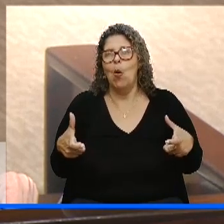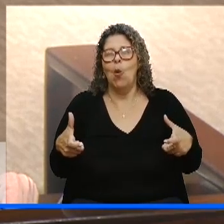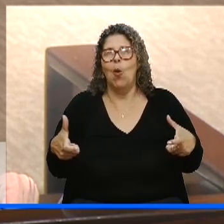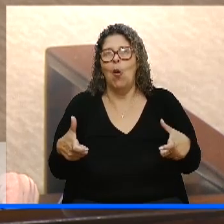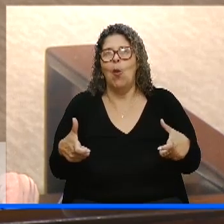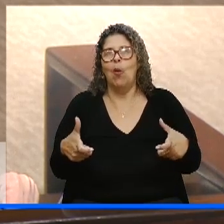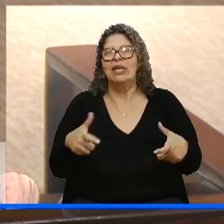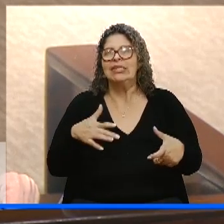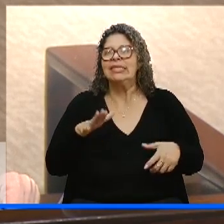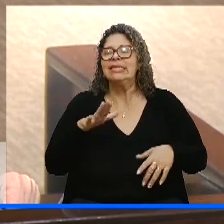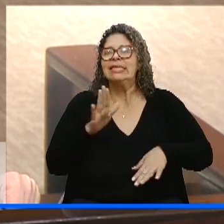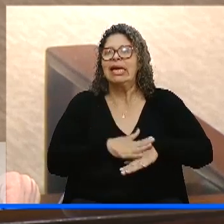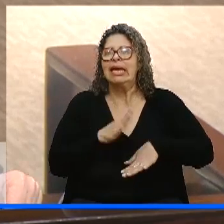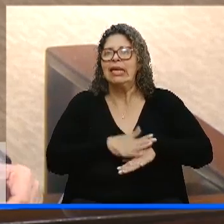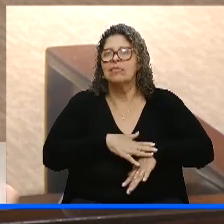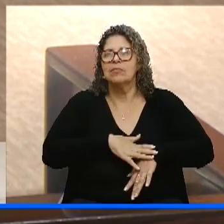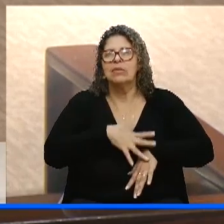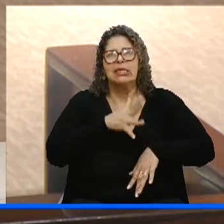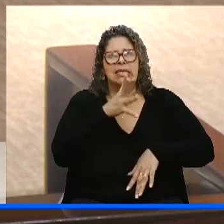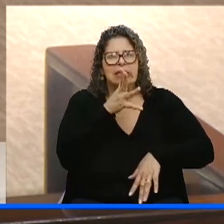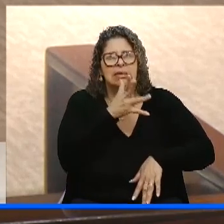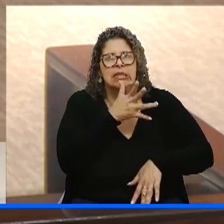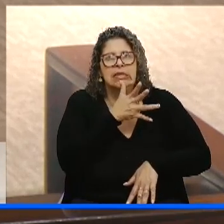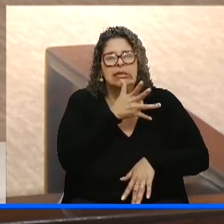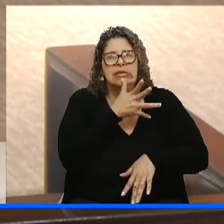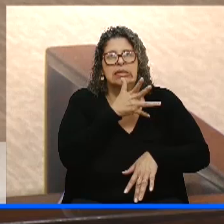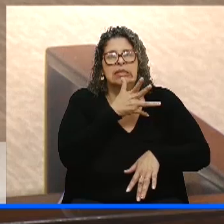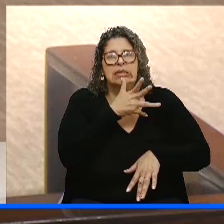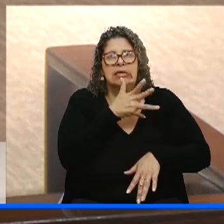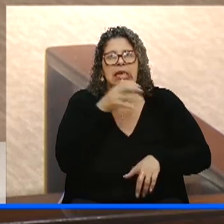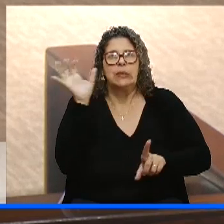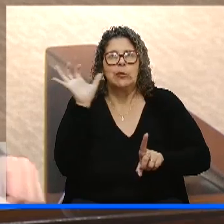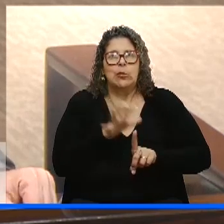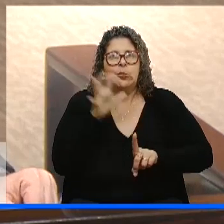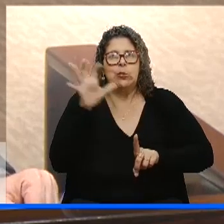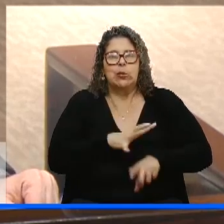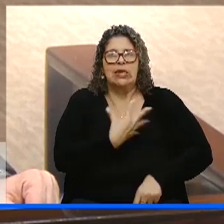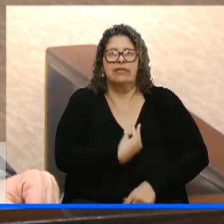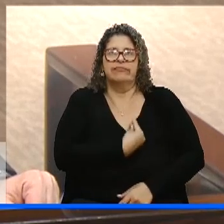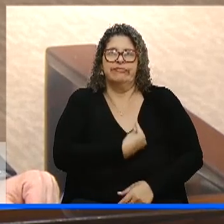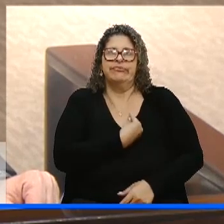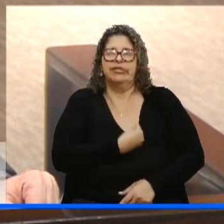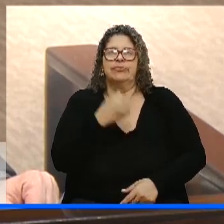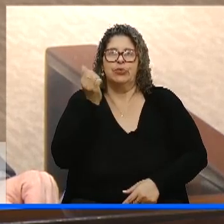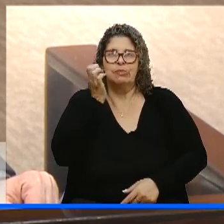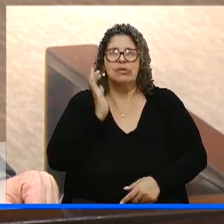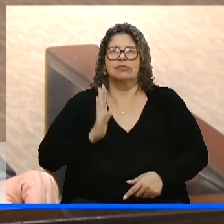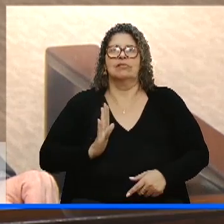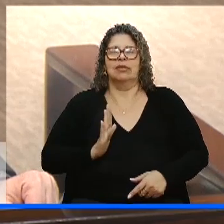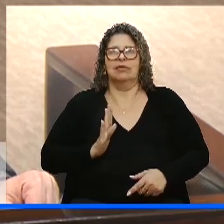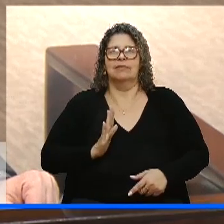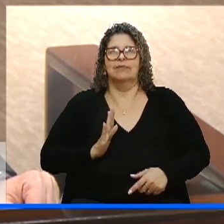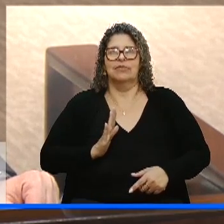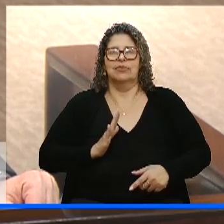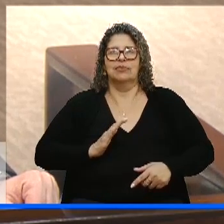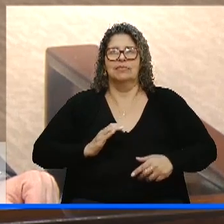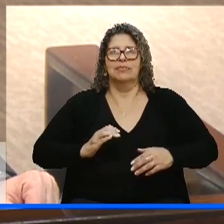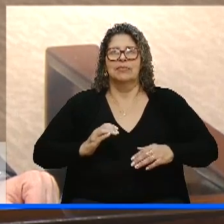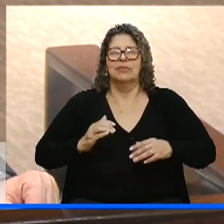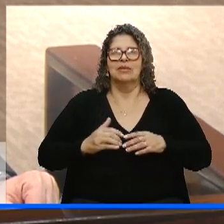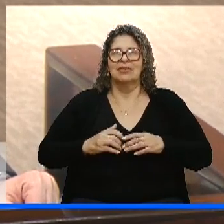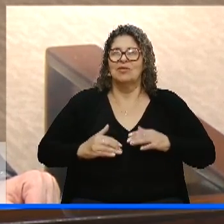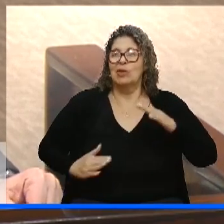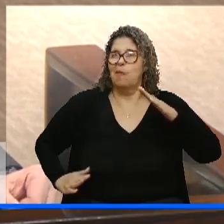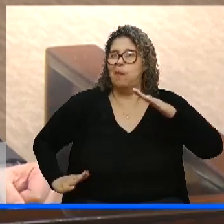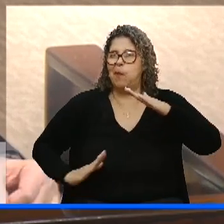duração desse tamanho de tempo impactando a vida dos brasileiros agora os fatores estruturais que ultrapassam os limites